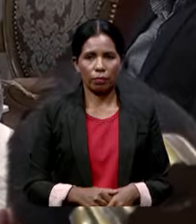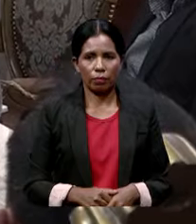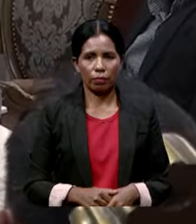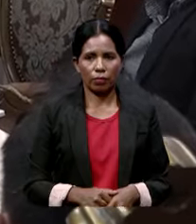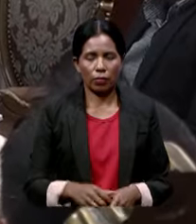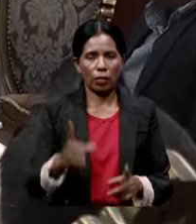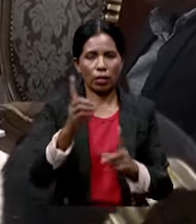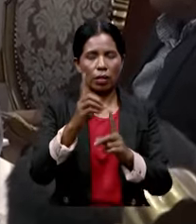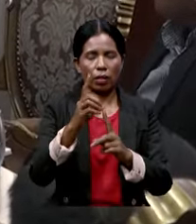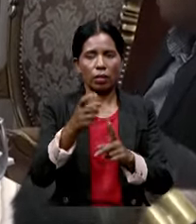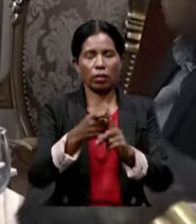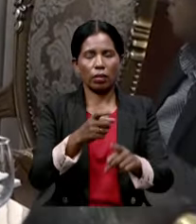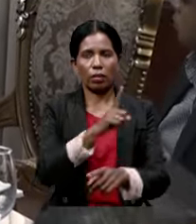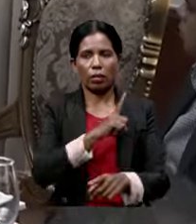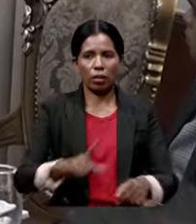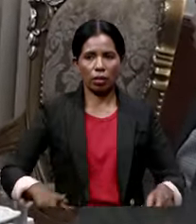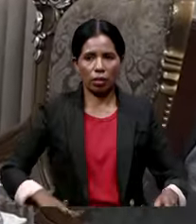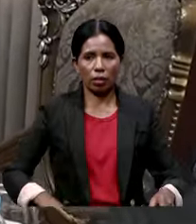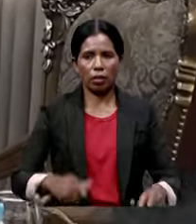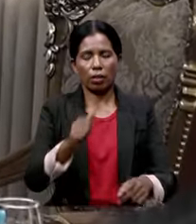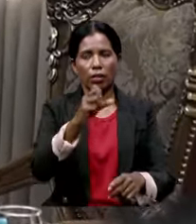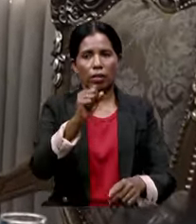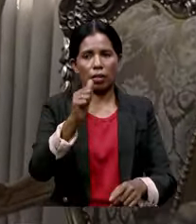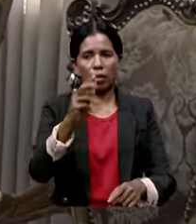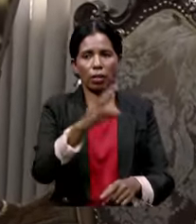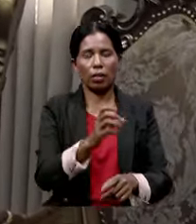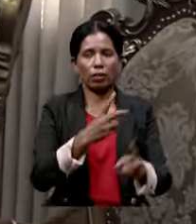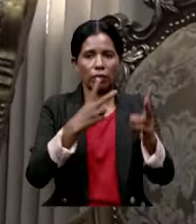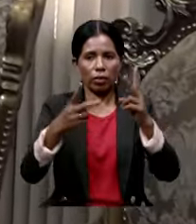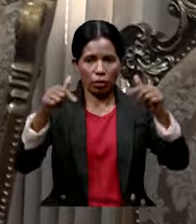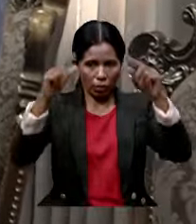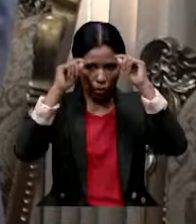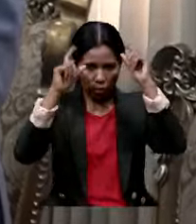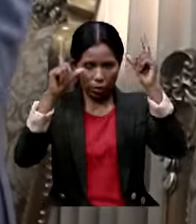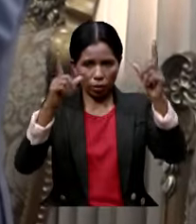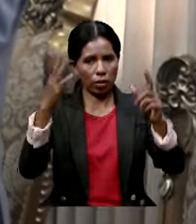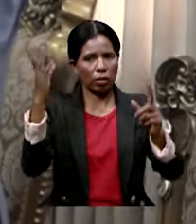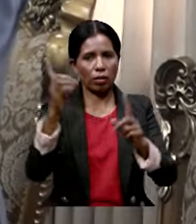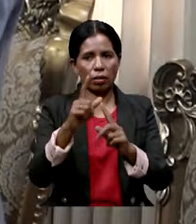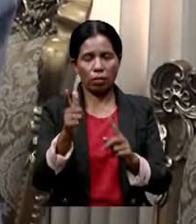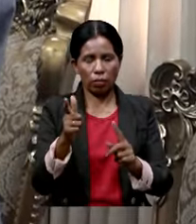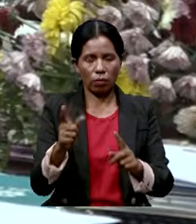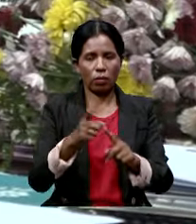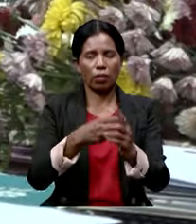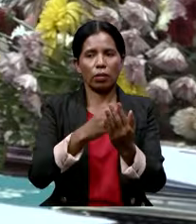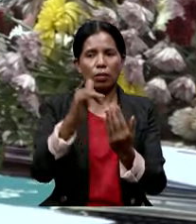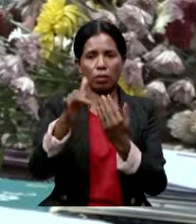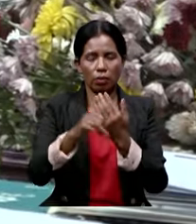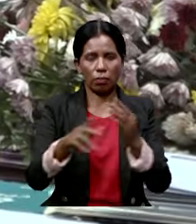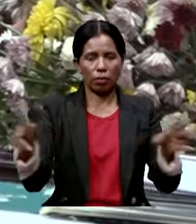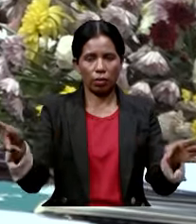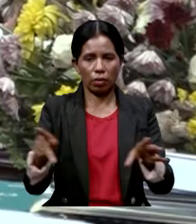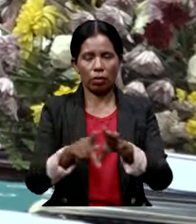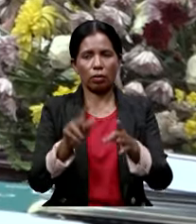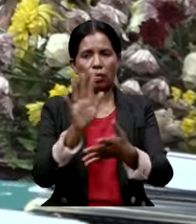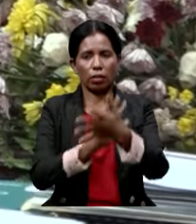Data confirmado li Rai Brunei Darussalam Hasan Al Bolkiah nebe hatu visita Timor Leste se acontece lorong Uronul fulan maio o di participa mos ia